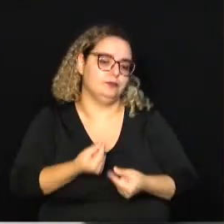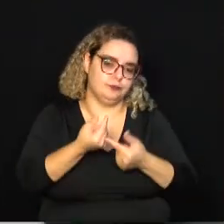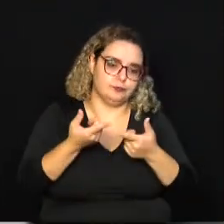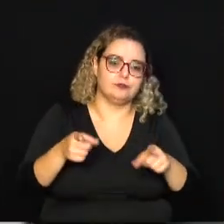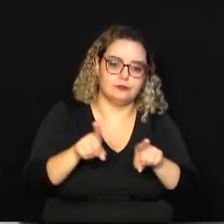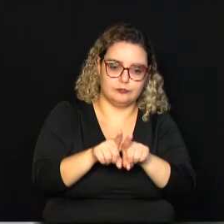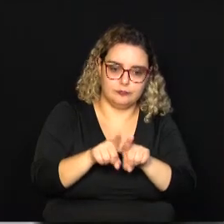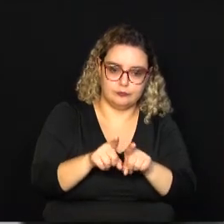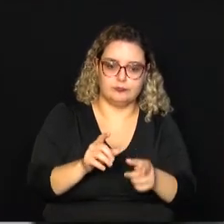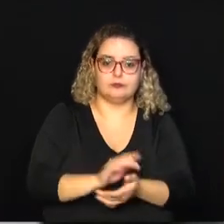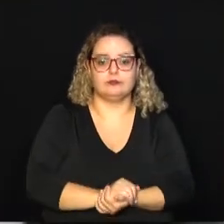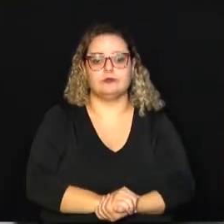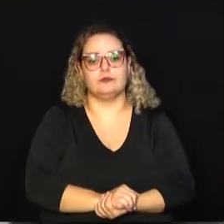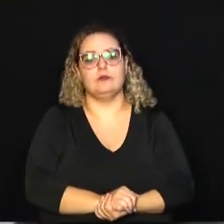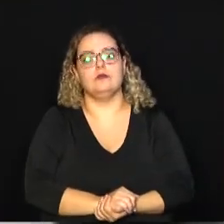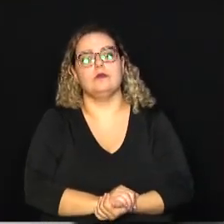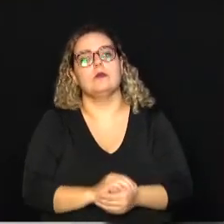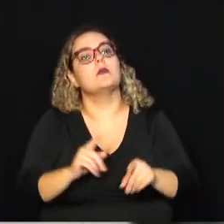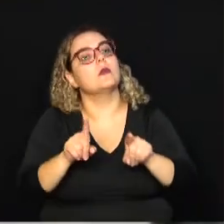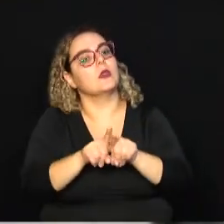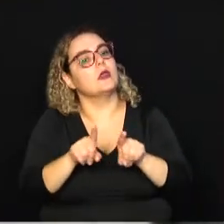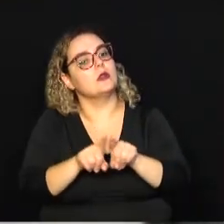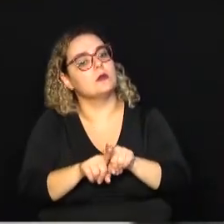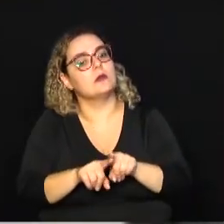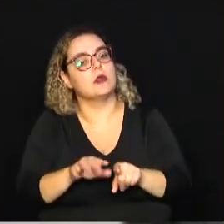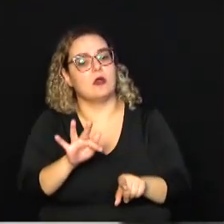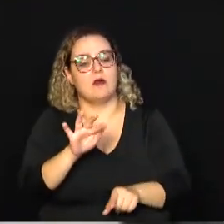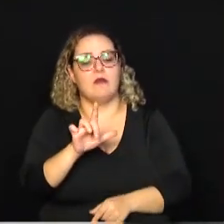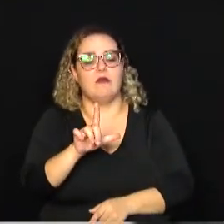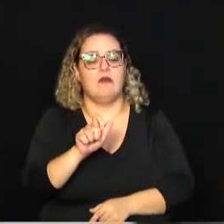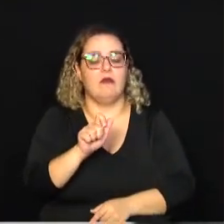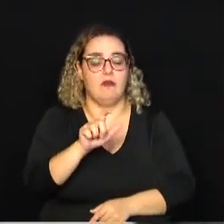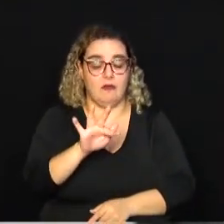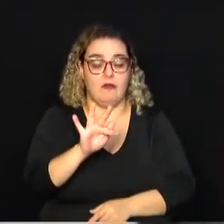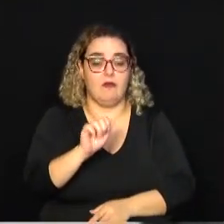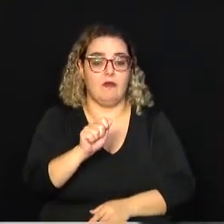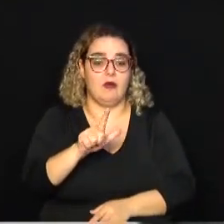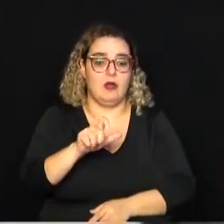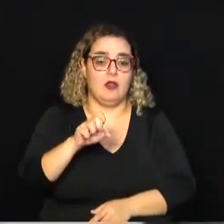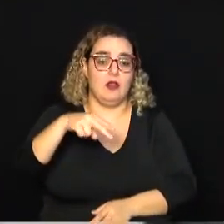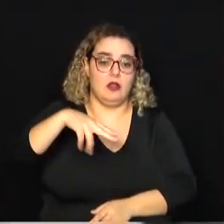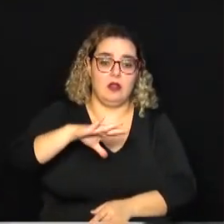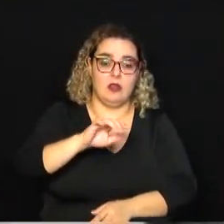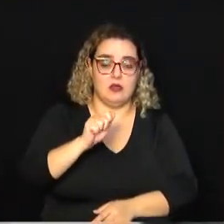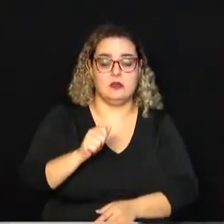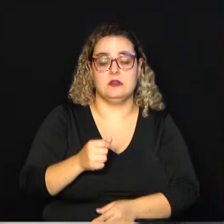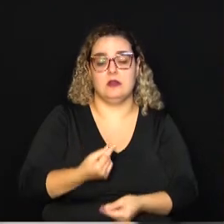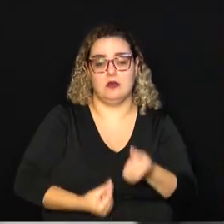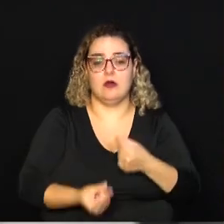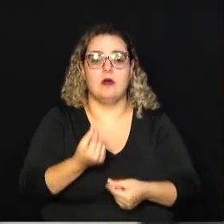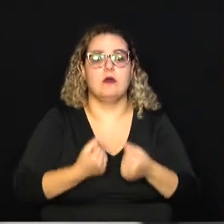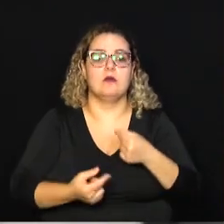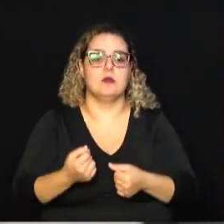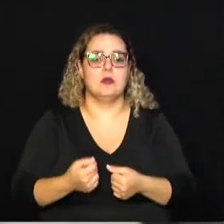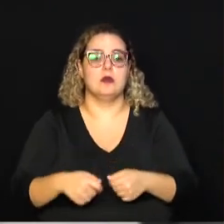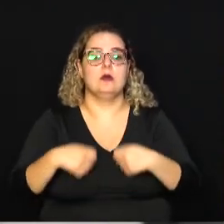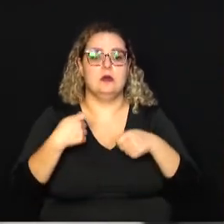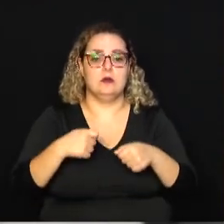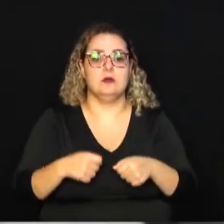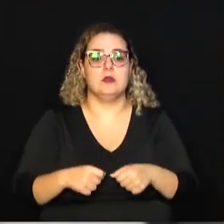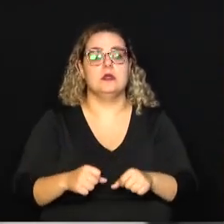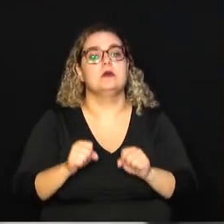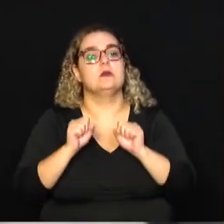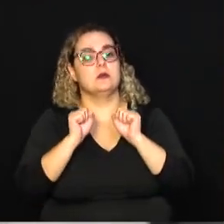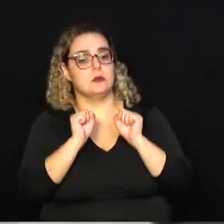Isso, feito eu falei aqui, o Camilo Santana fez lá em São Paulo. Acho que cabe ao poder público colocar aqui na ponta do lápis o que é